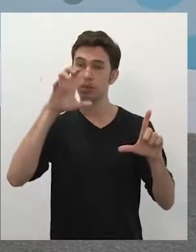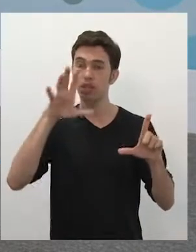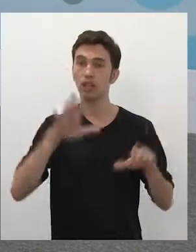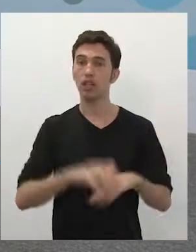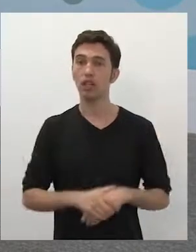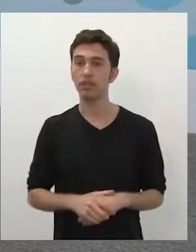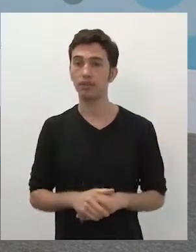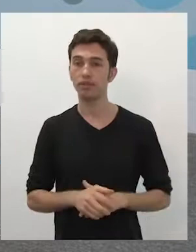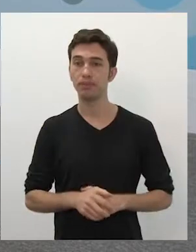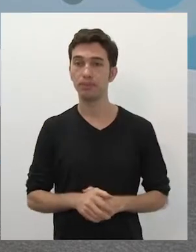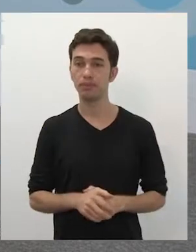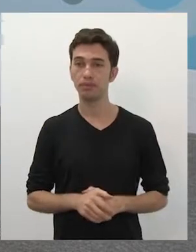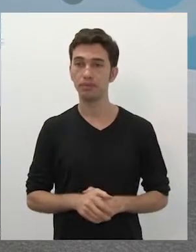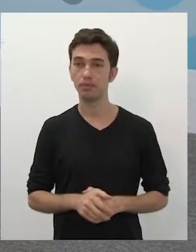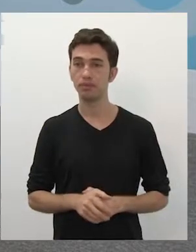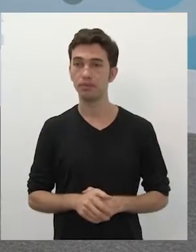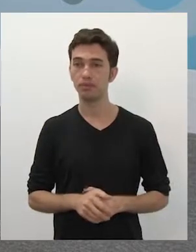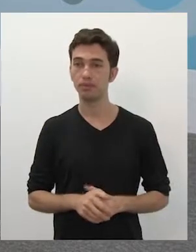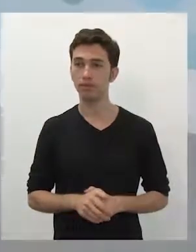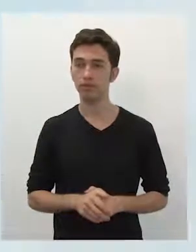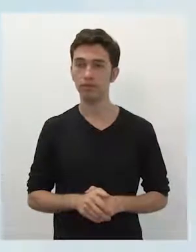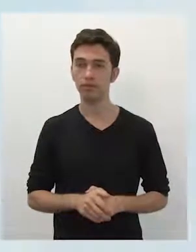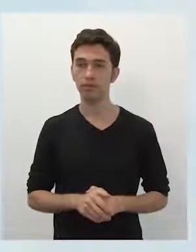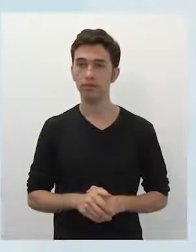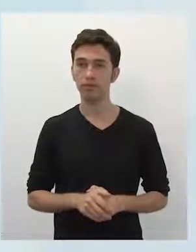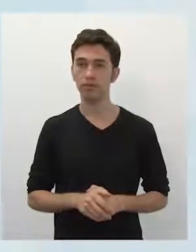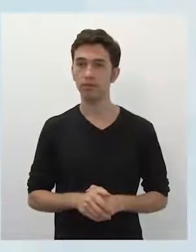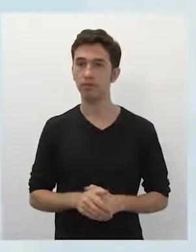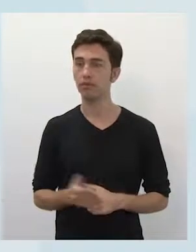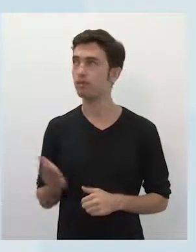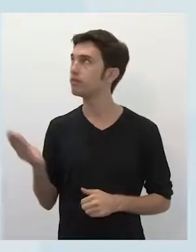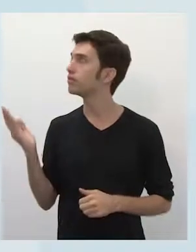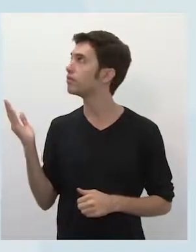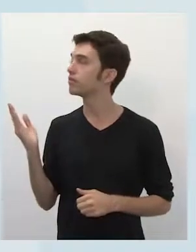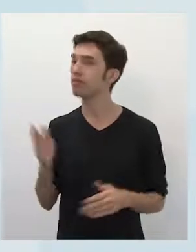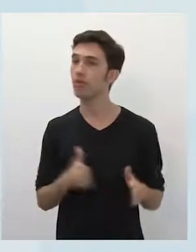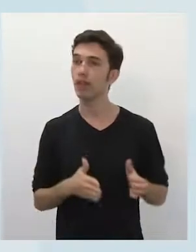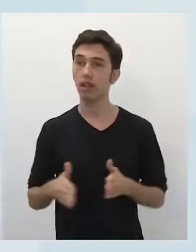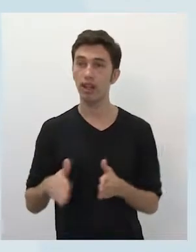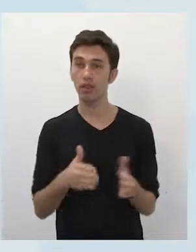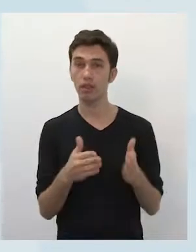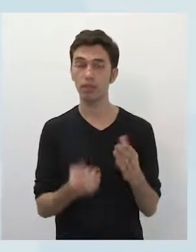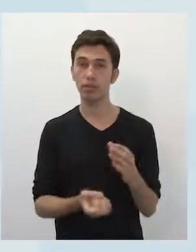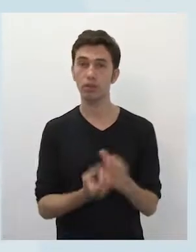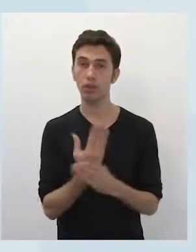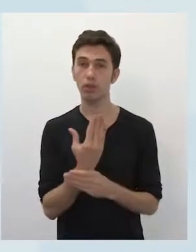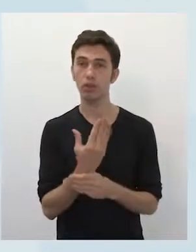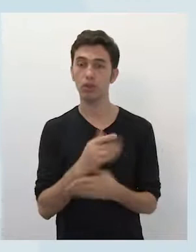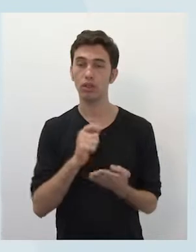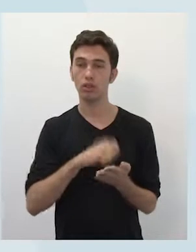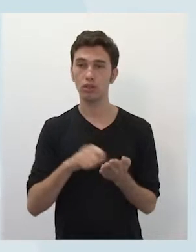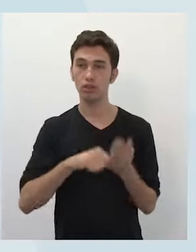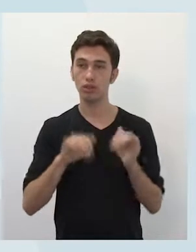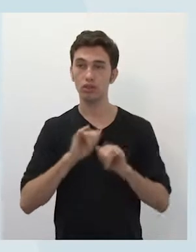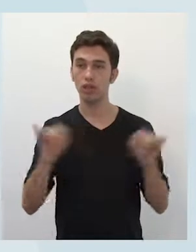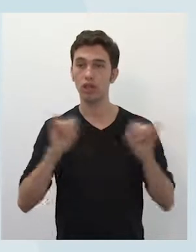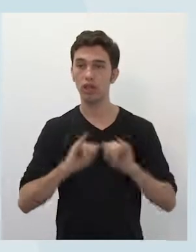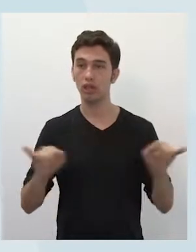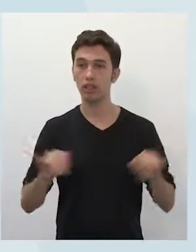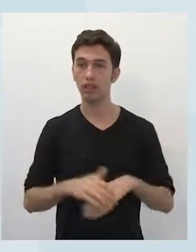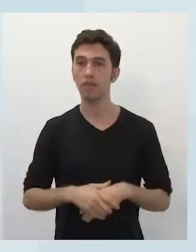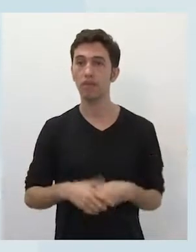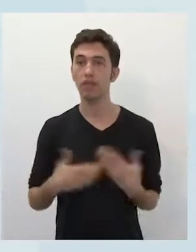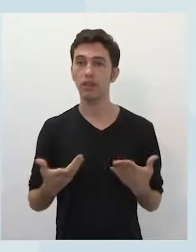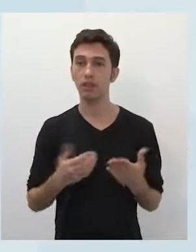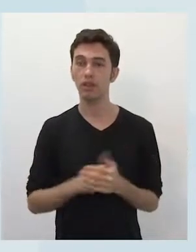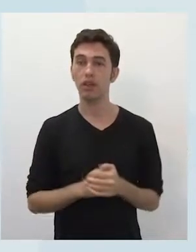Caminhos para a produção jornalística, que é o que a Elaine está falando agora. Então, depois de apurar, né, nós vamos ter aqui uma edição.